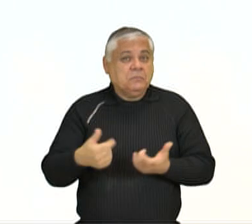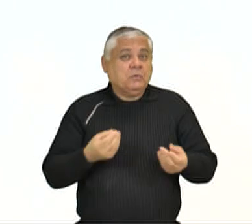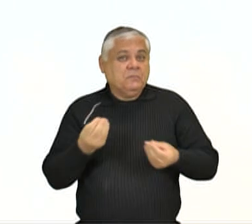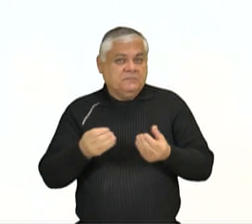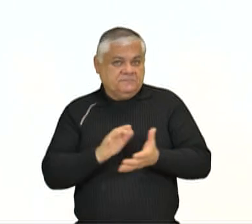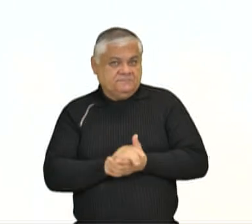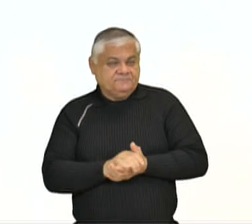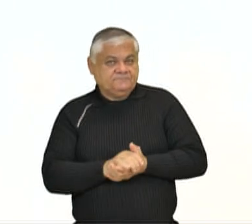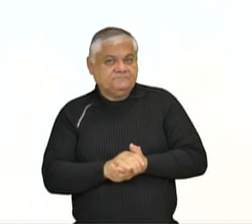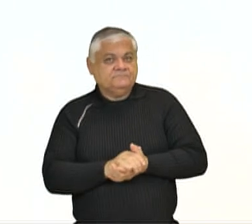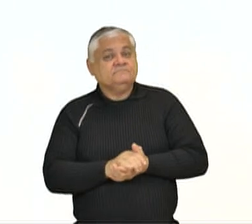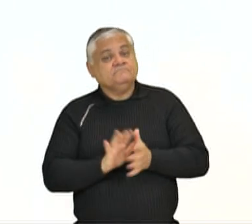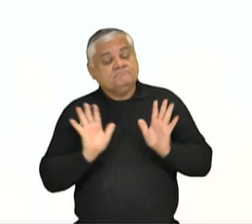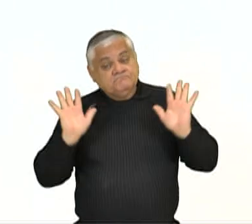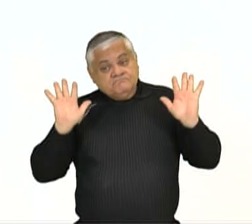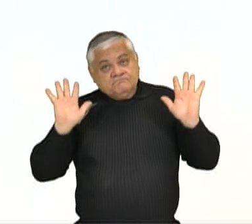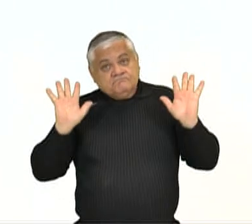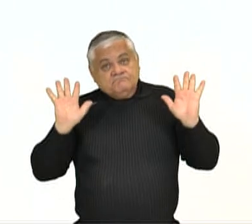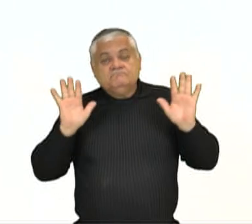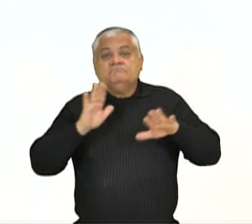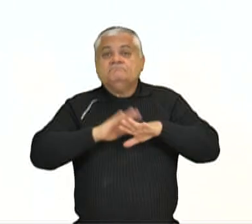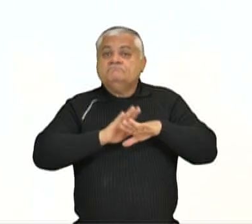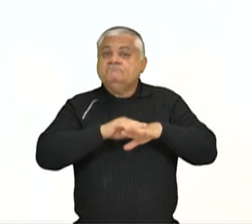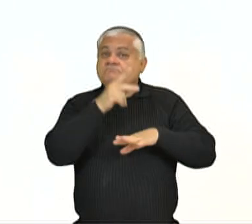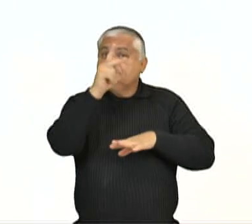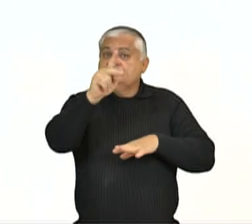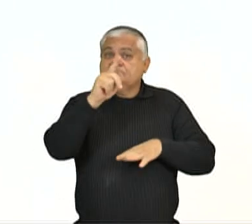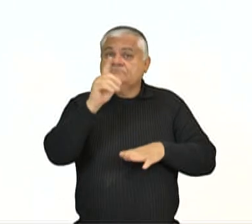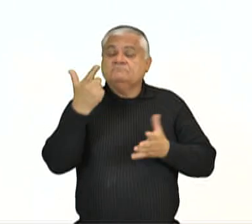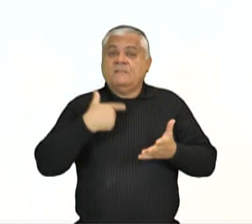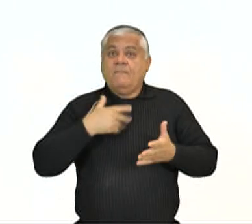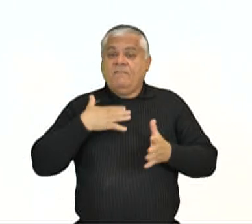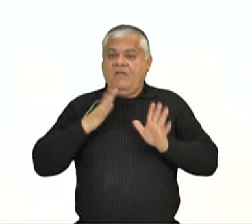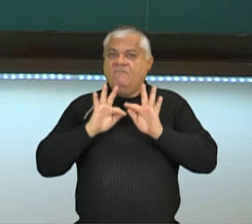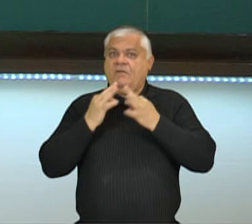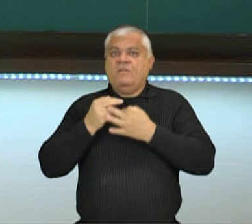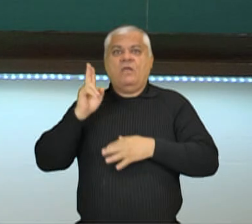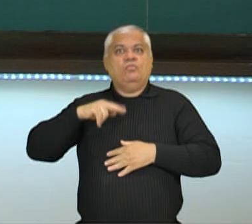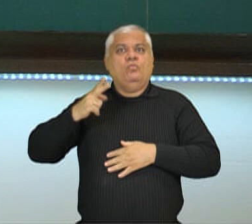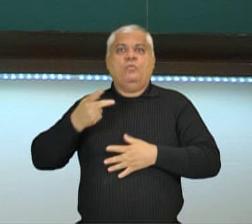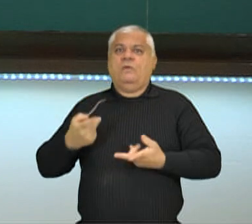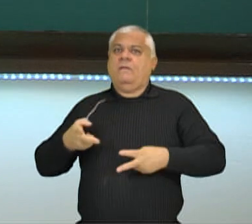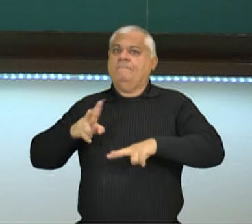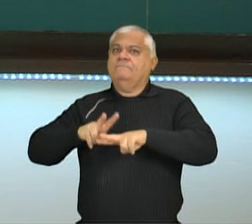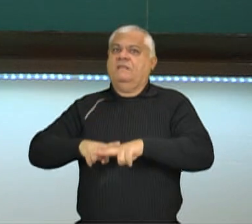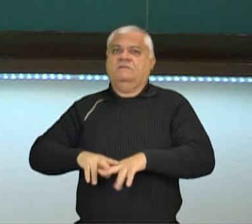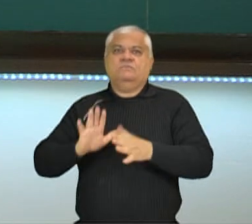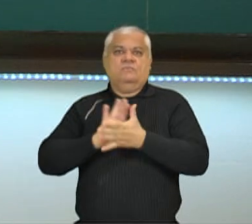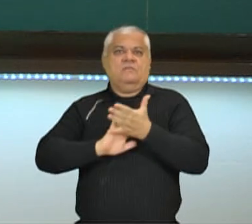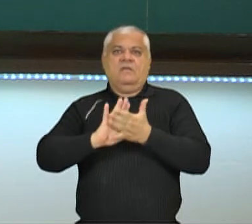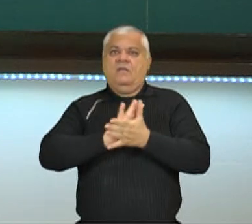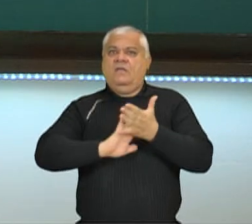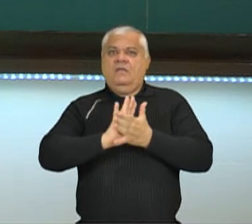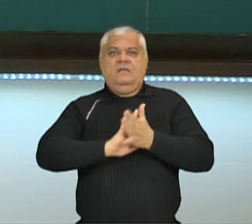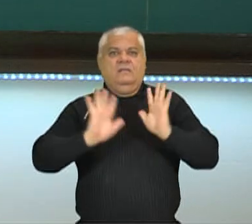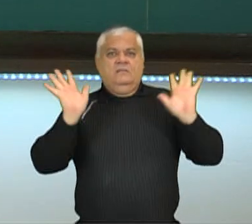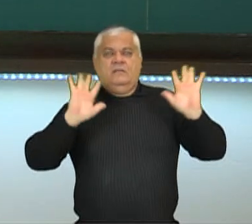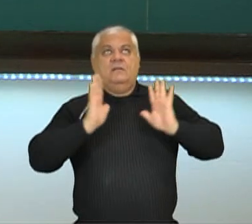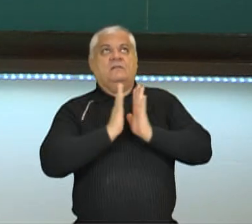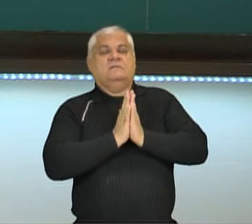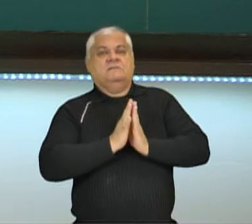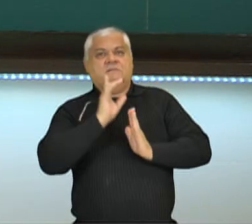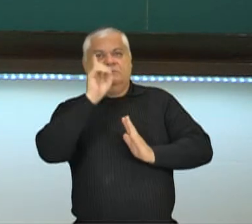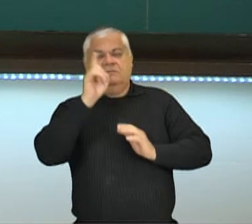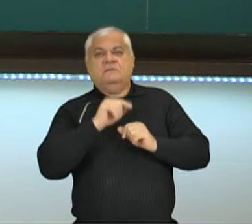eles? Gente, bom, eu não sei o que vocês colocaram, né? Graças a Deus, na minha família, eu nunca passei por nada parecido com alguém preso